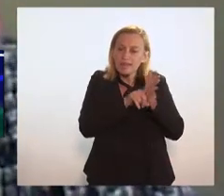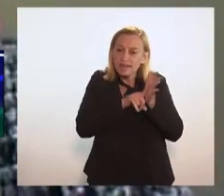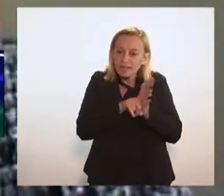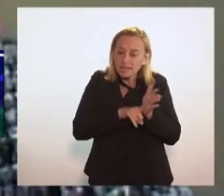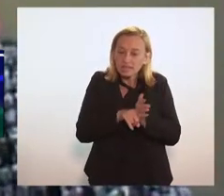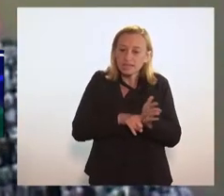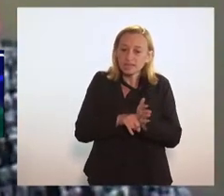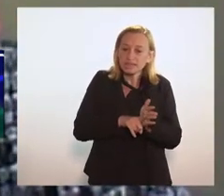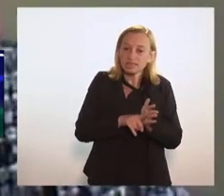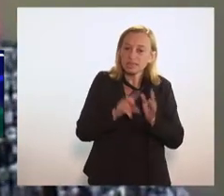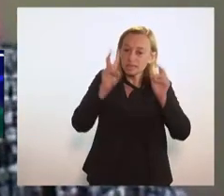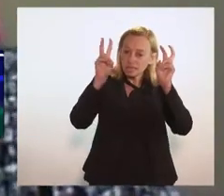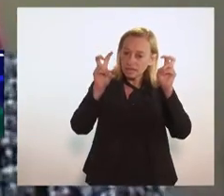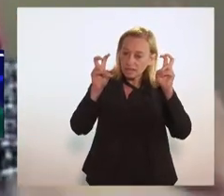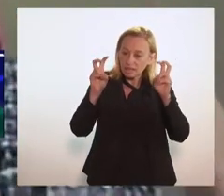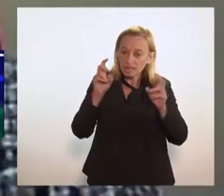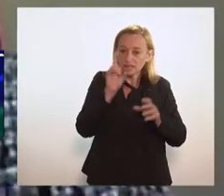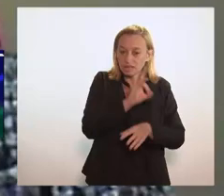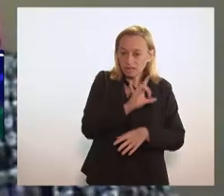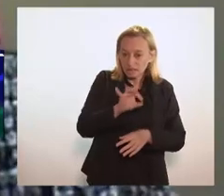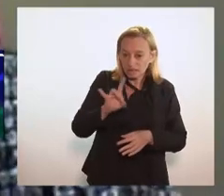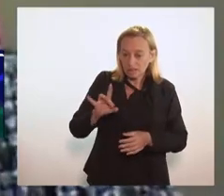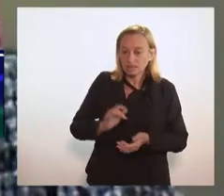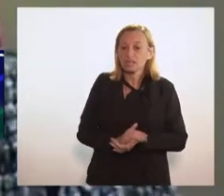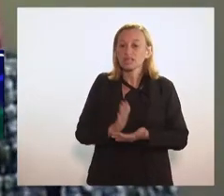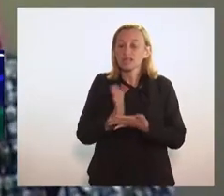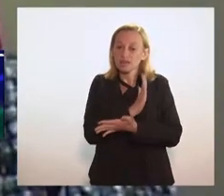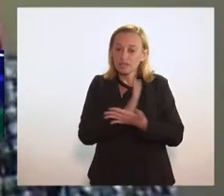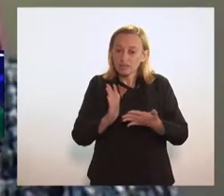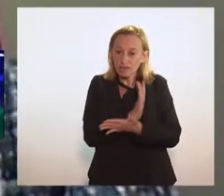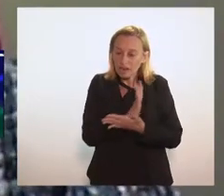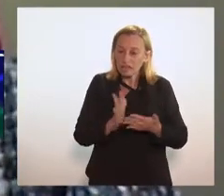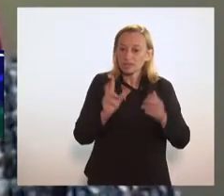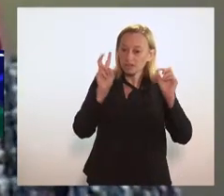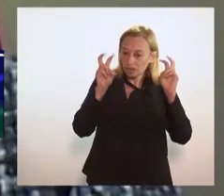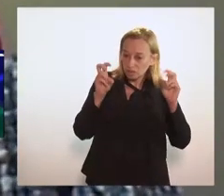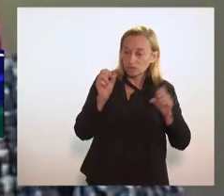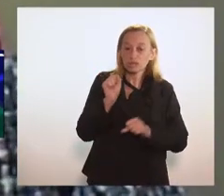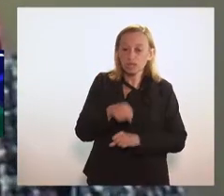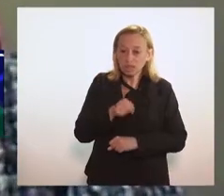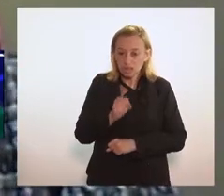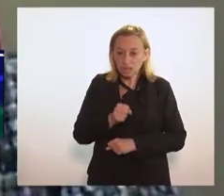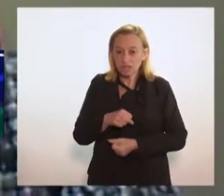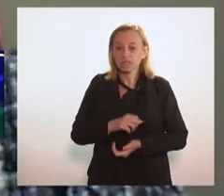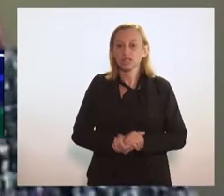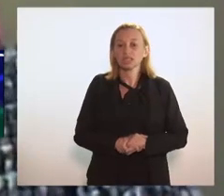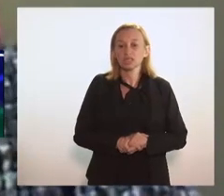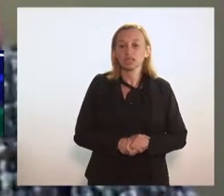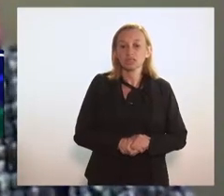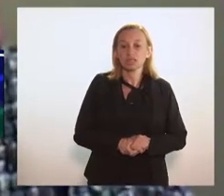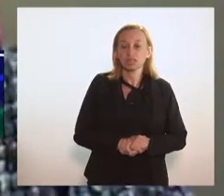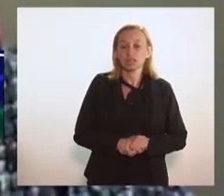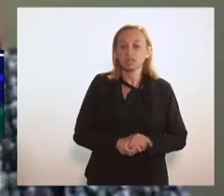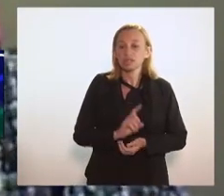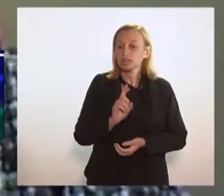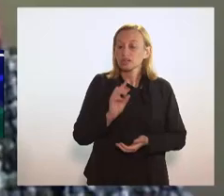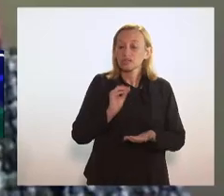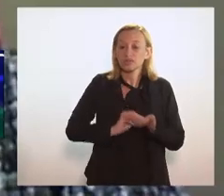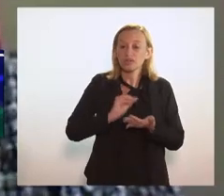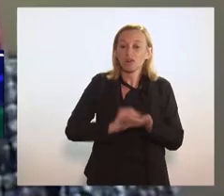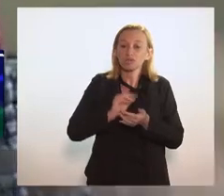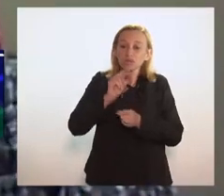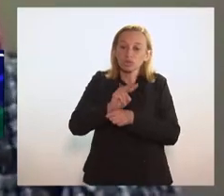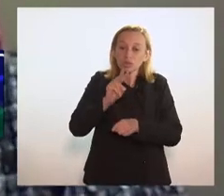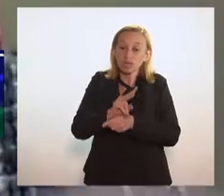os casos de feminicídio, e muitos desses casos passam, sim, pelo não monitoramento